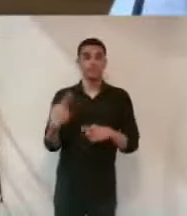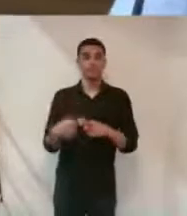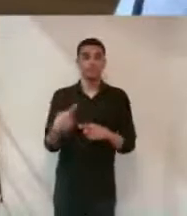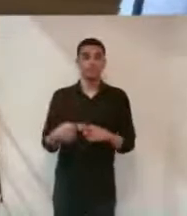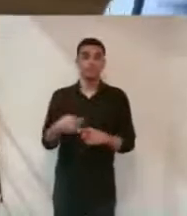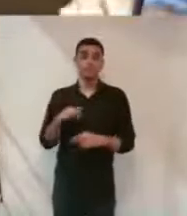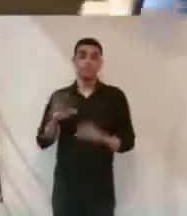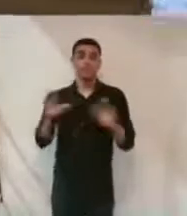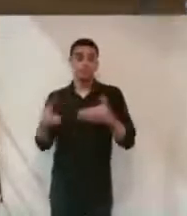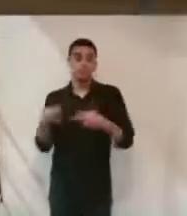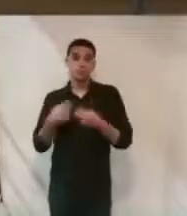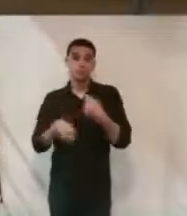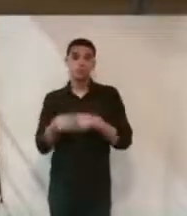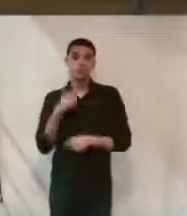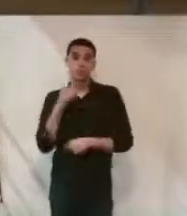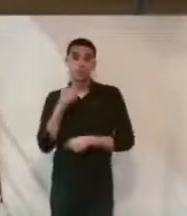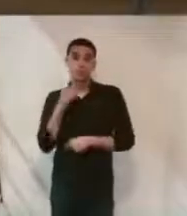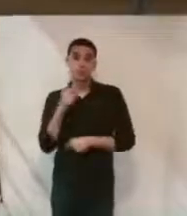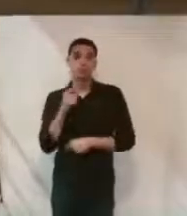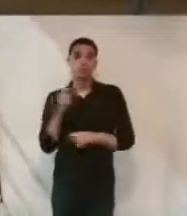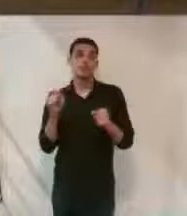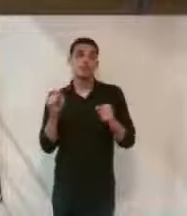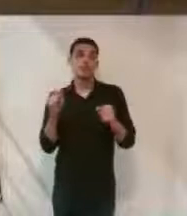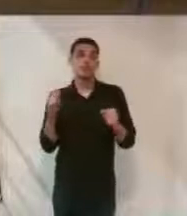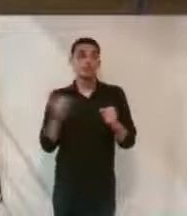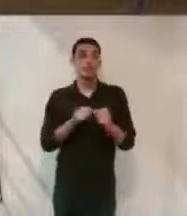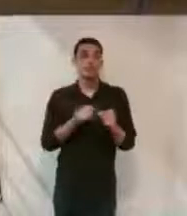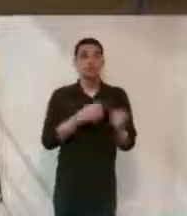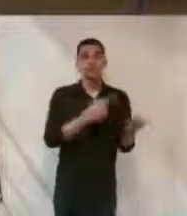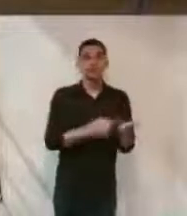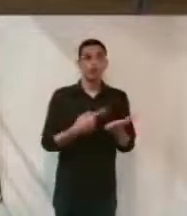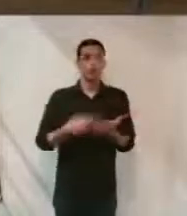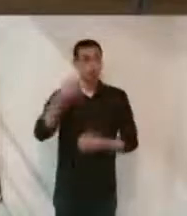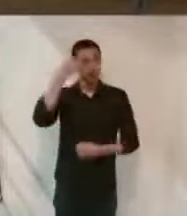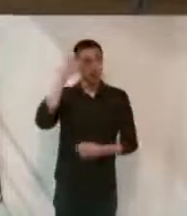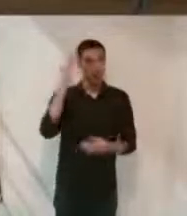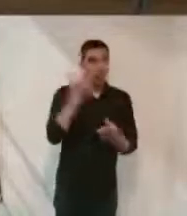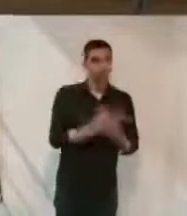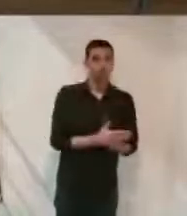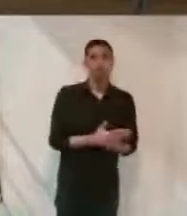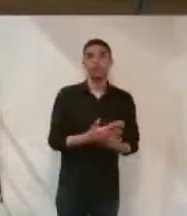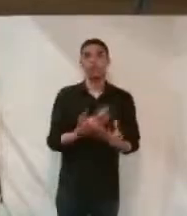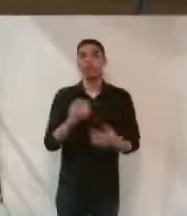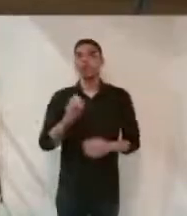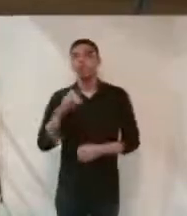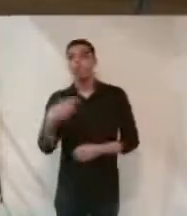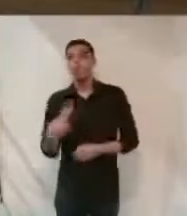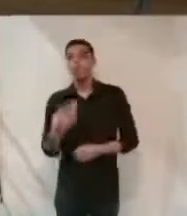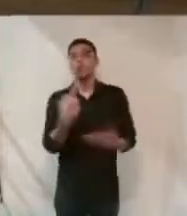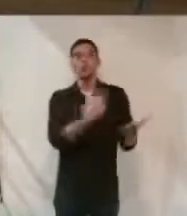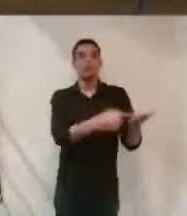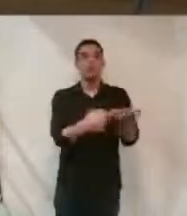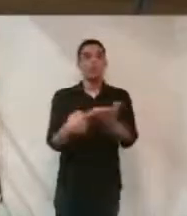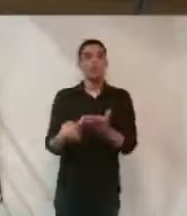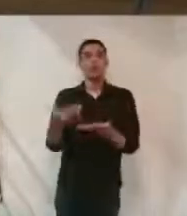mas pode sim sentar com o gestor de forma dialógica, apresentar as soluções, as distâncias,